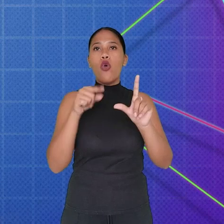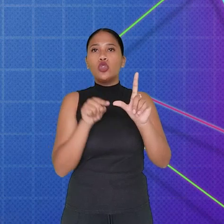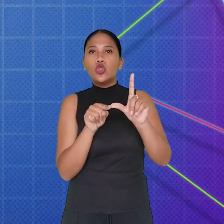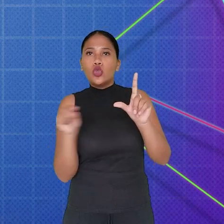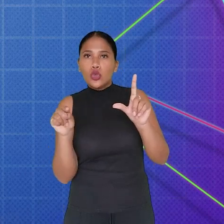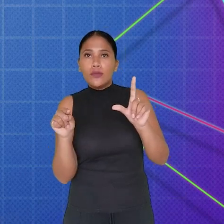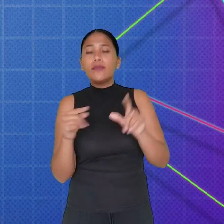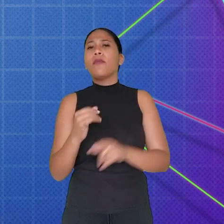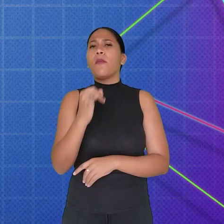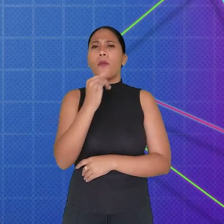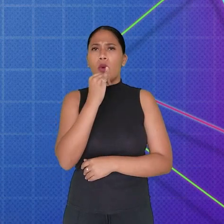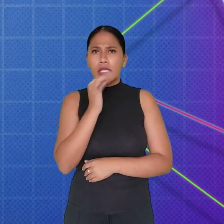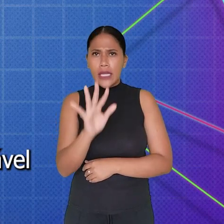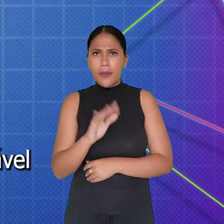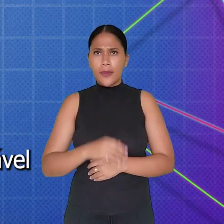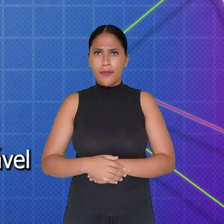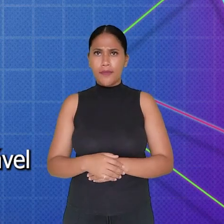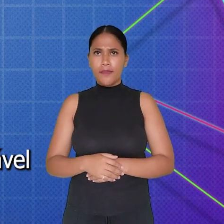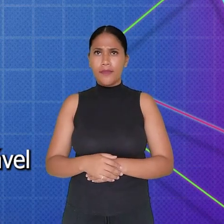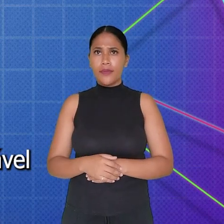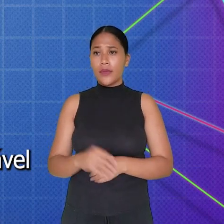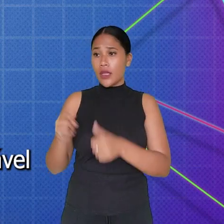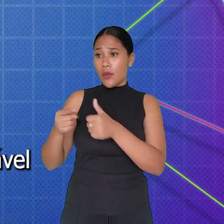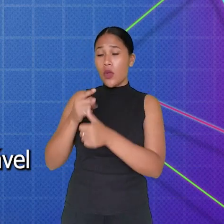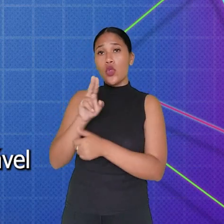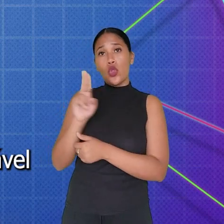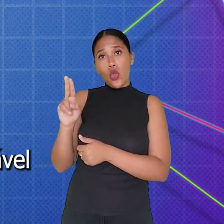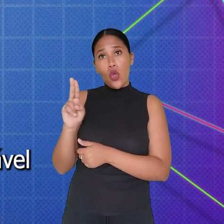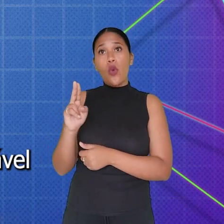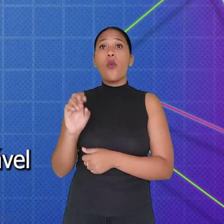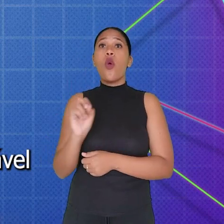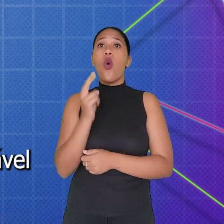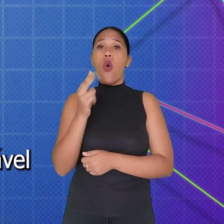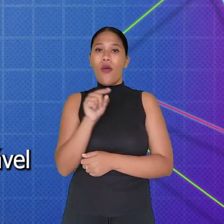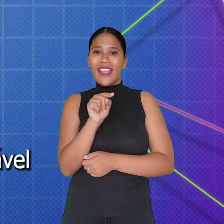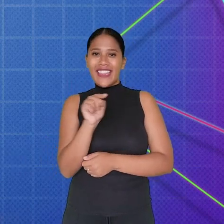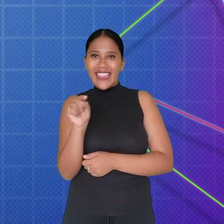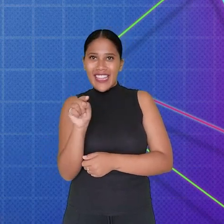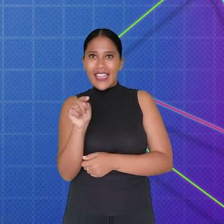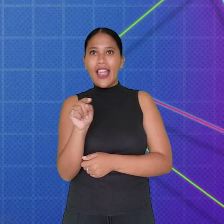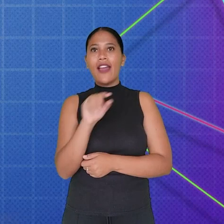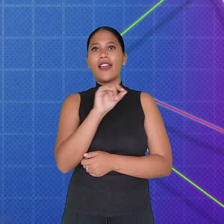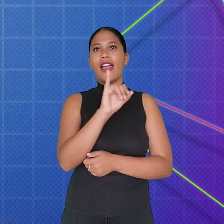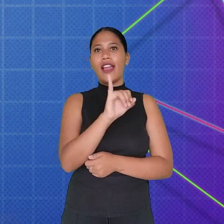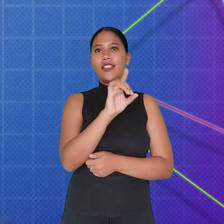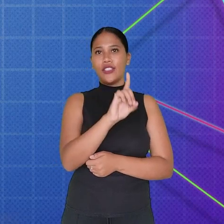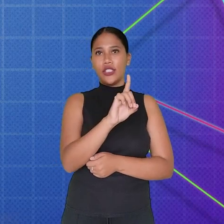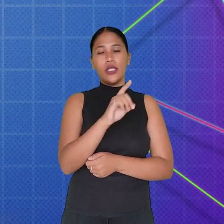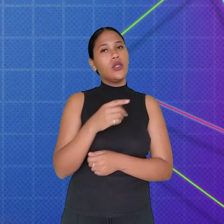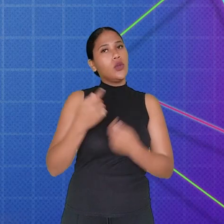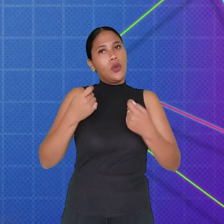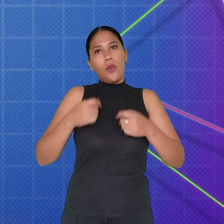underline employee ID. Não é permitido começar o nome da variável com um número, por exemplo,